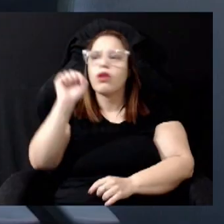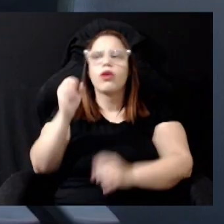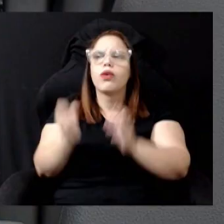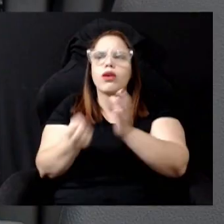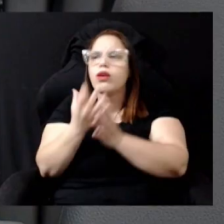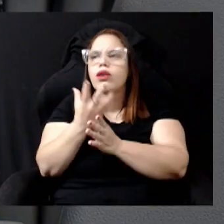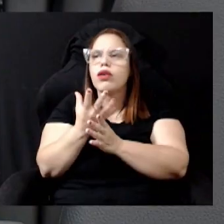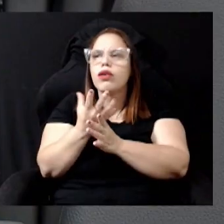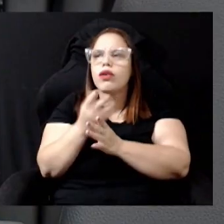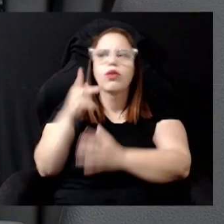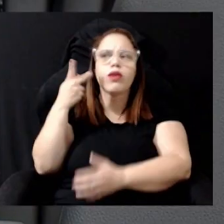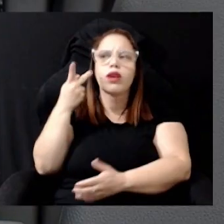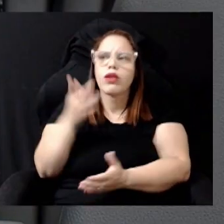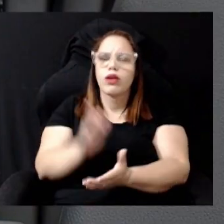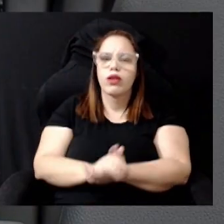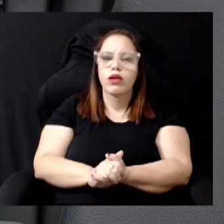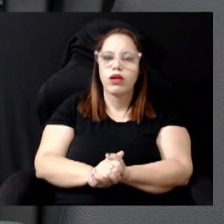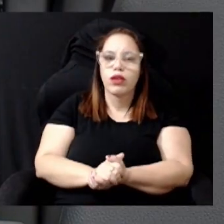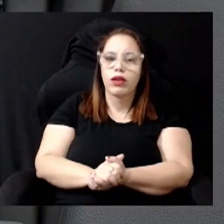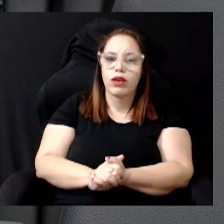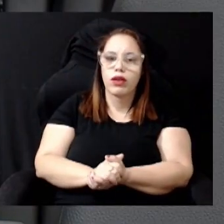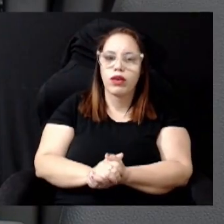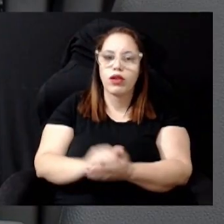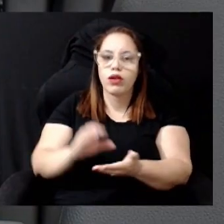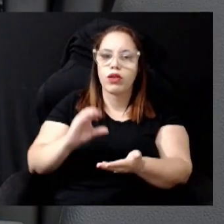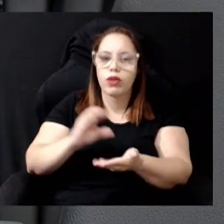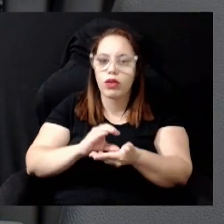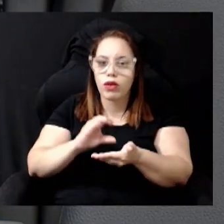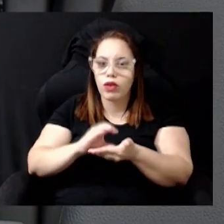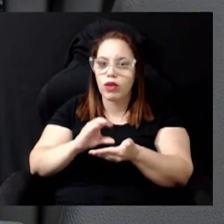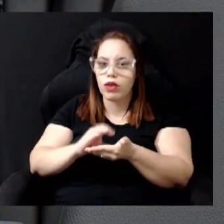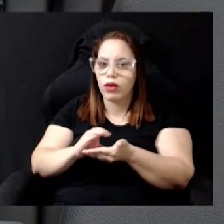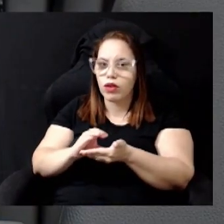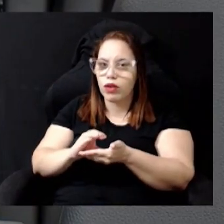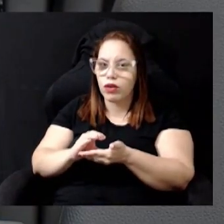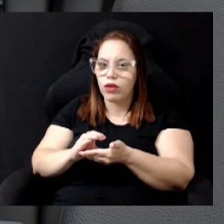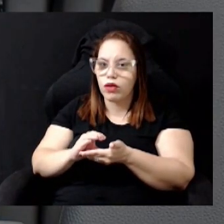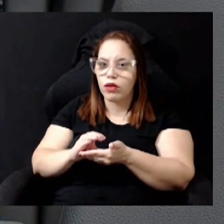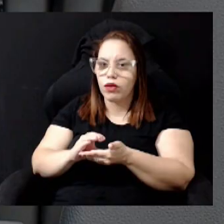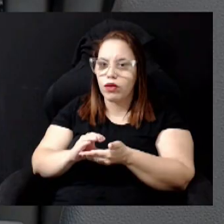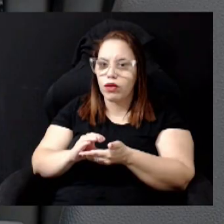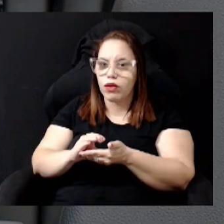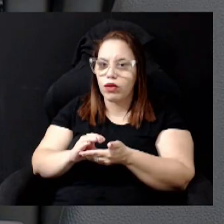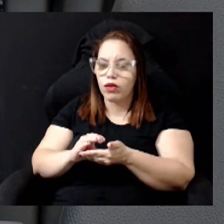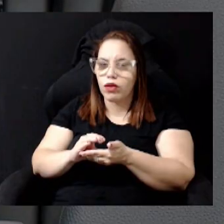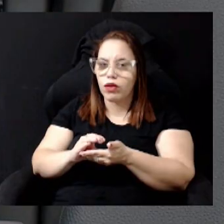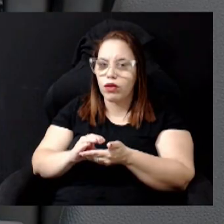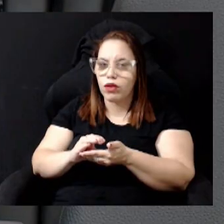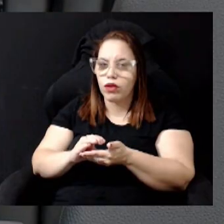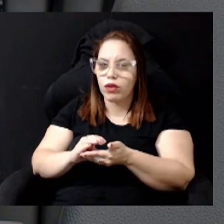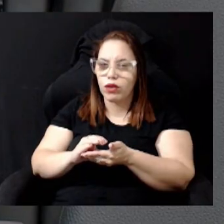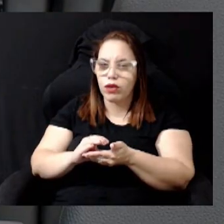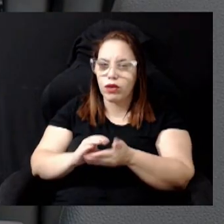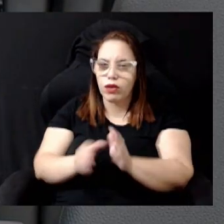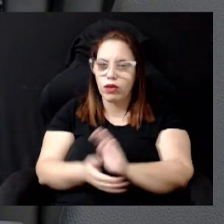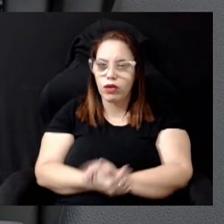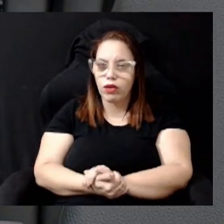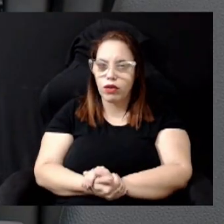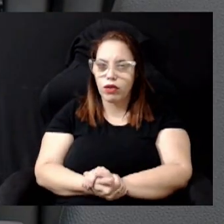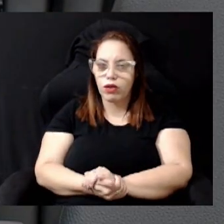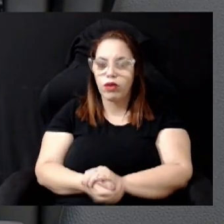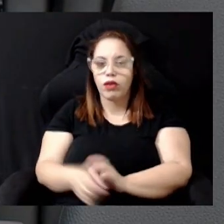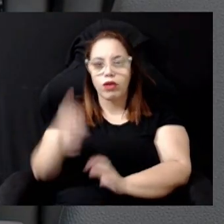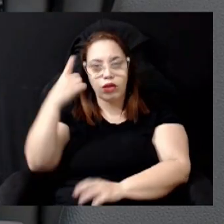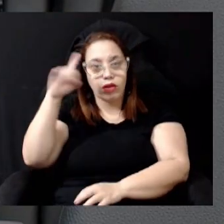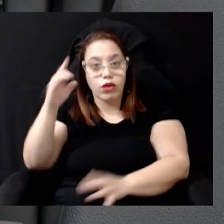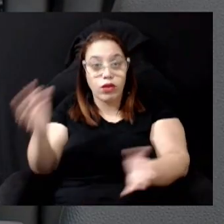vereador? Partiu do conselho, e existe um conselho e um grupo de pessoas que todo ano promove